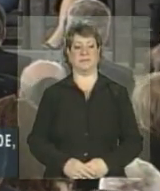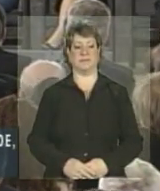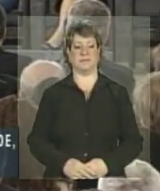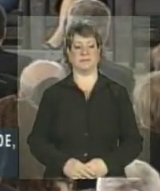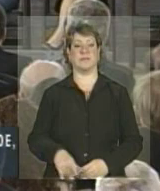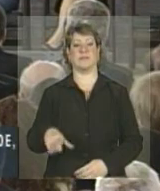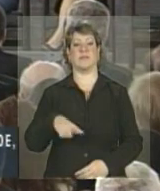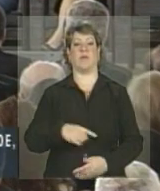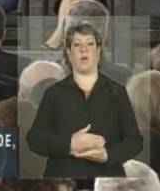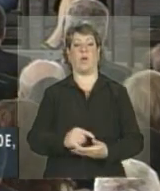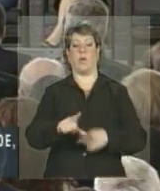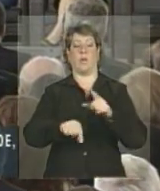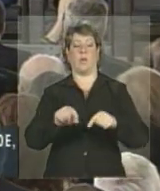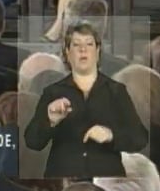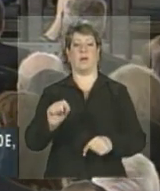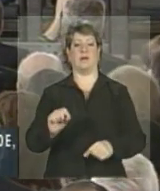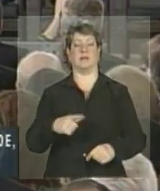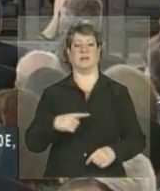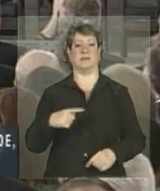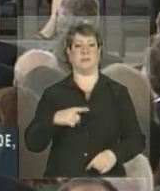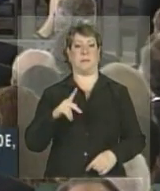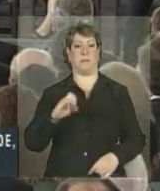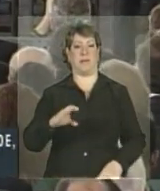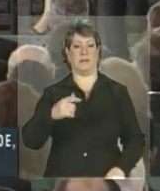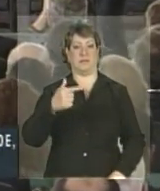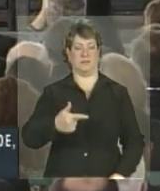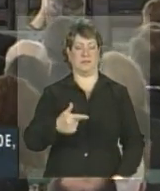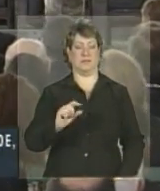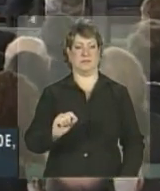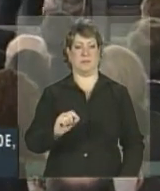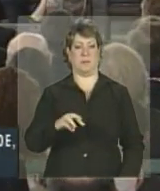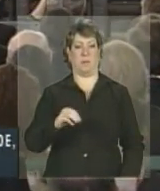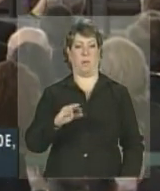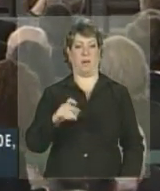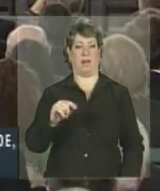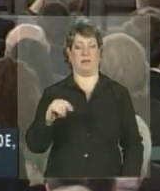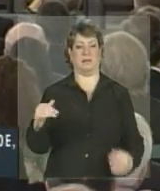seleção do PAC Mobilidade Grandes Cidades.